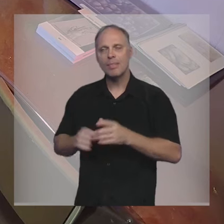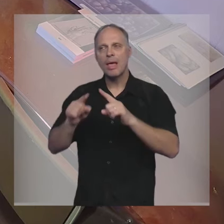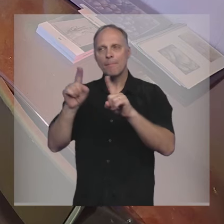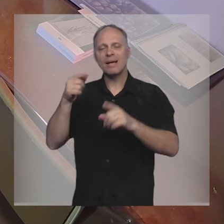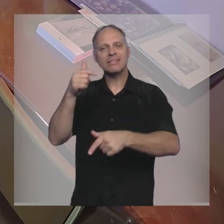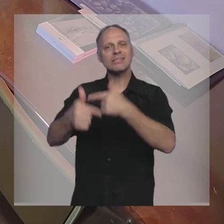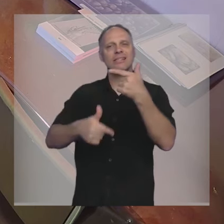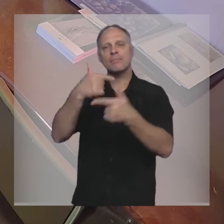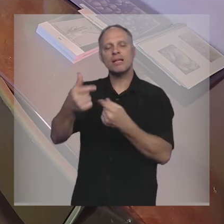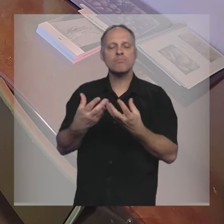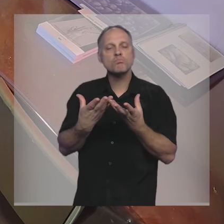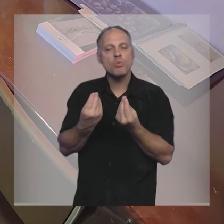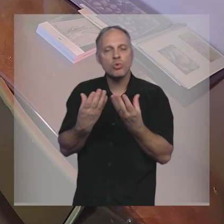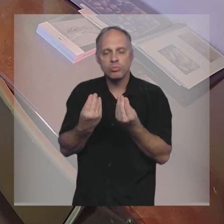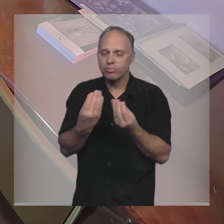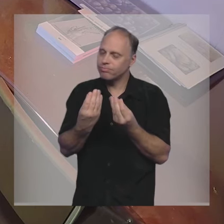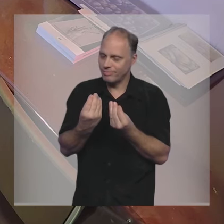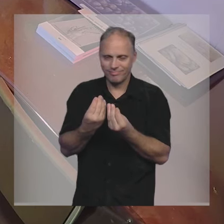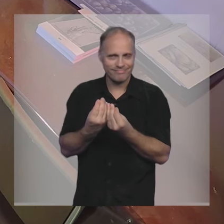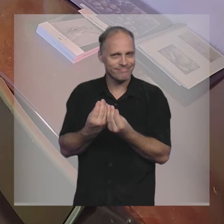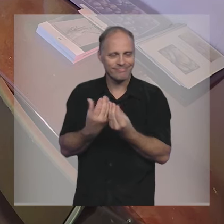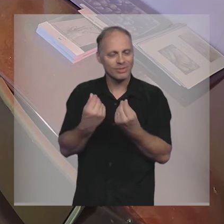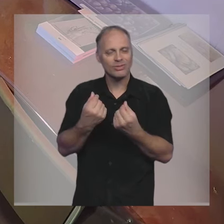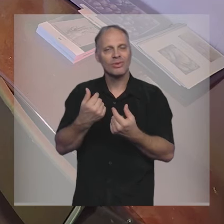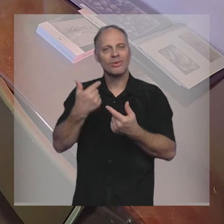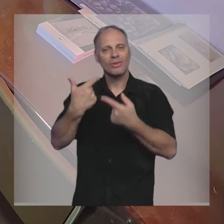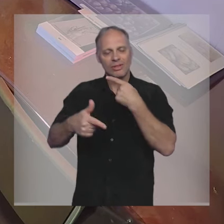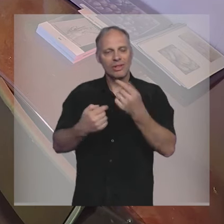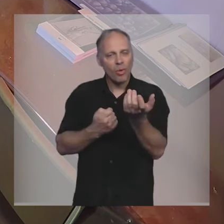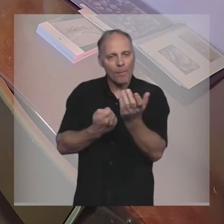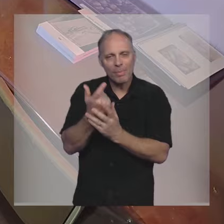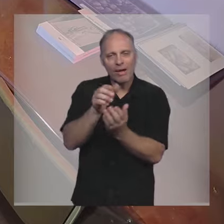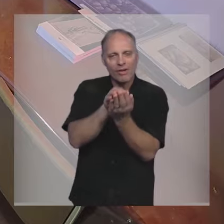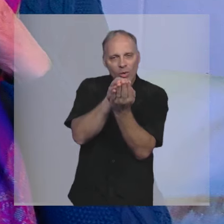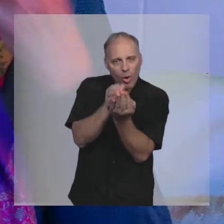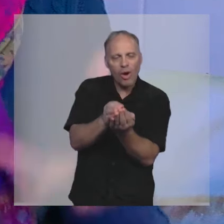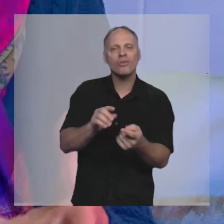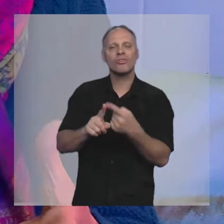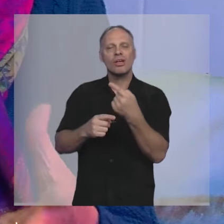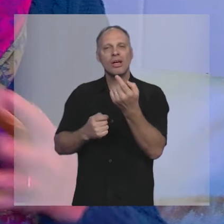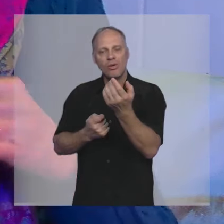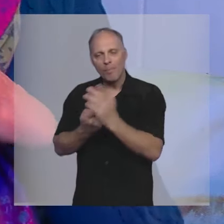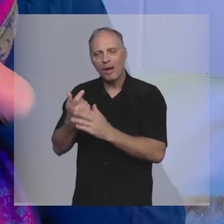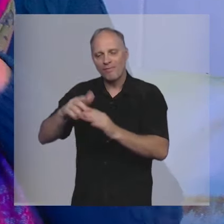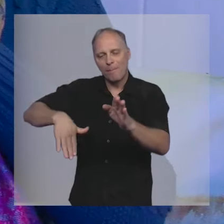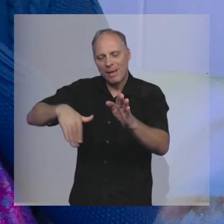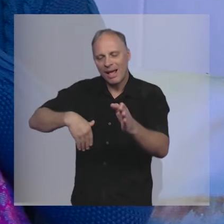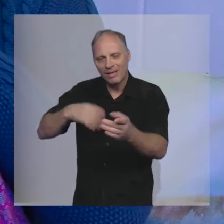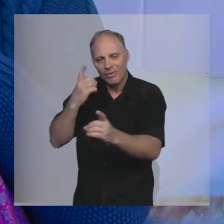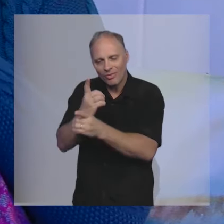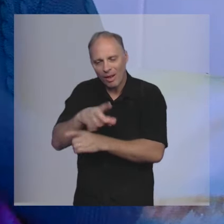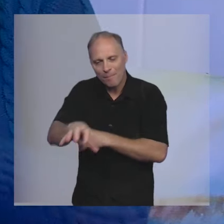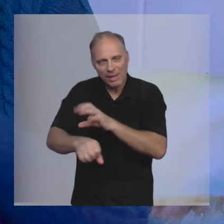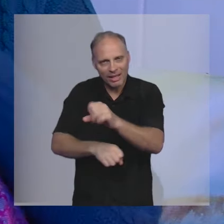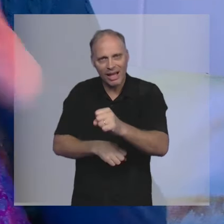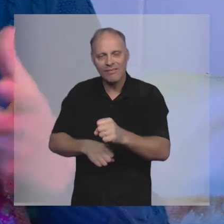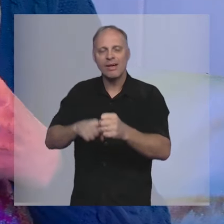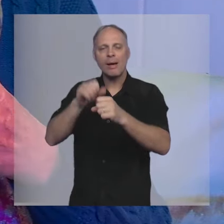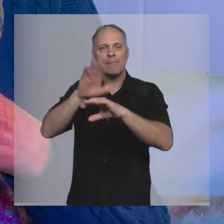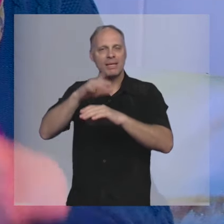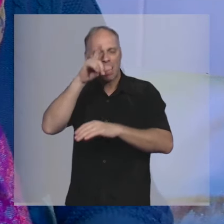Mas assim, ó, trabalhei muito, muito, muito. Conchas com cracas, conchas sem cracas, conchas mais pro